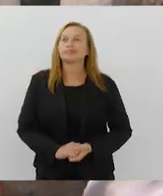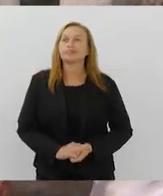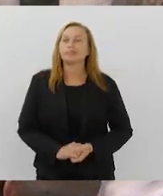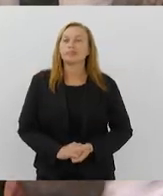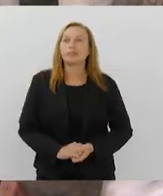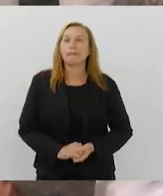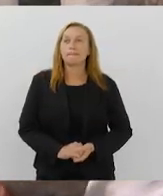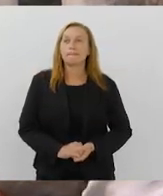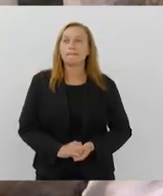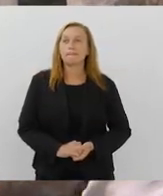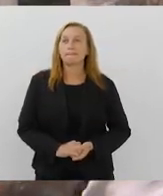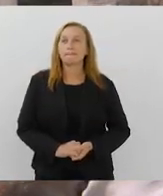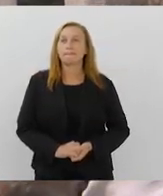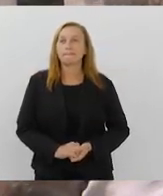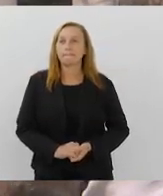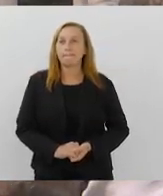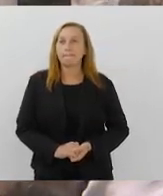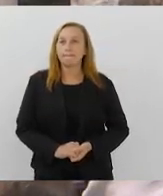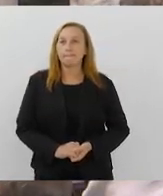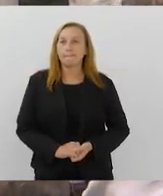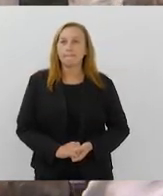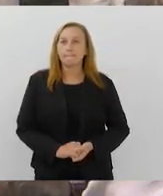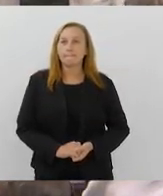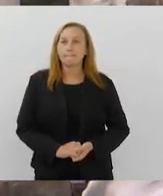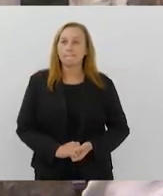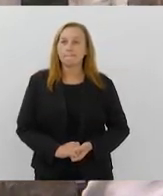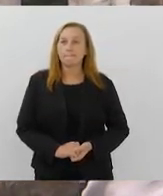Rogério, olha essa foto aí, sai essa foto aí.